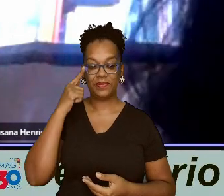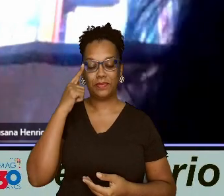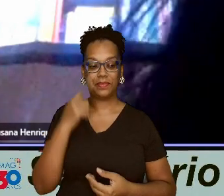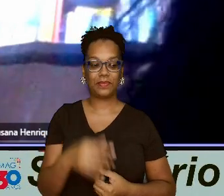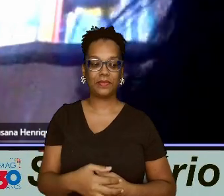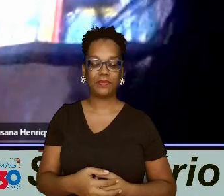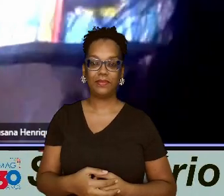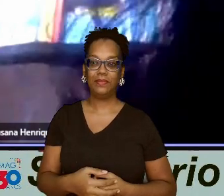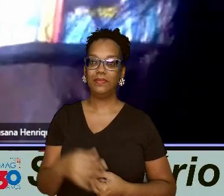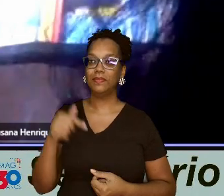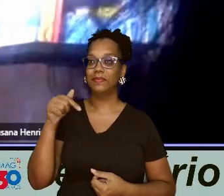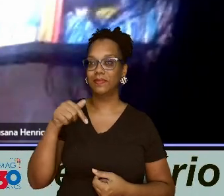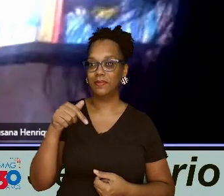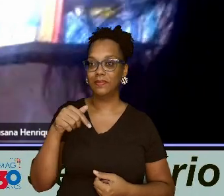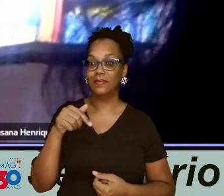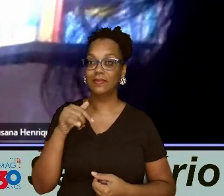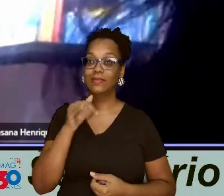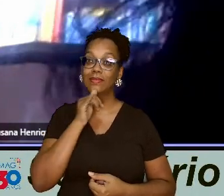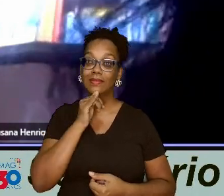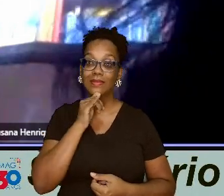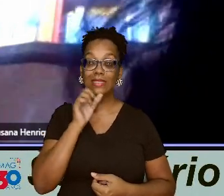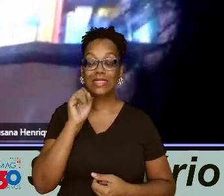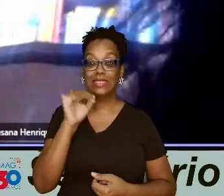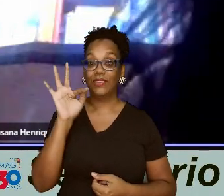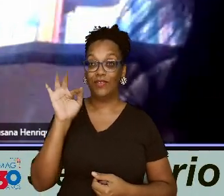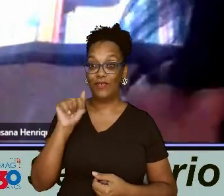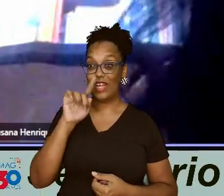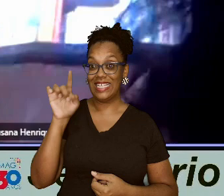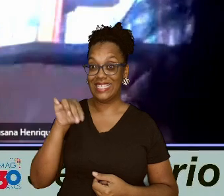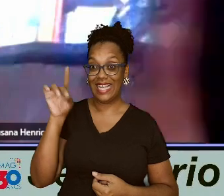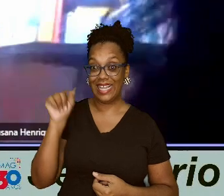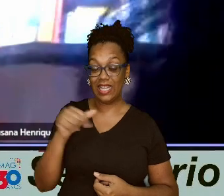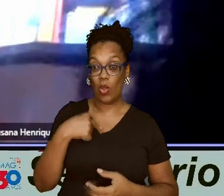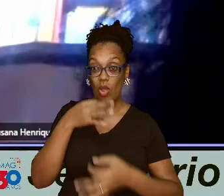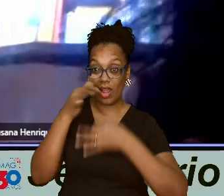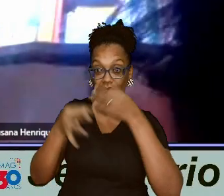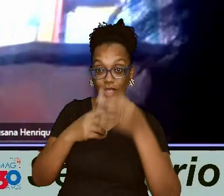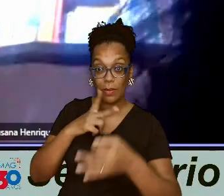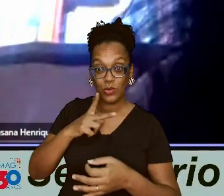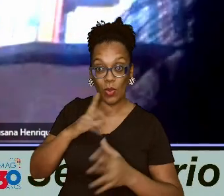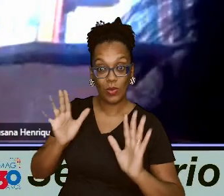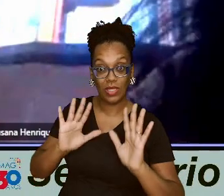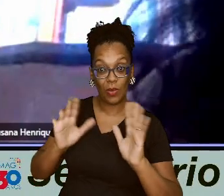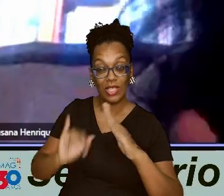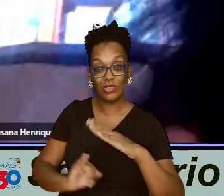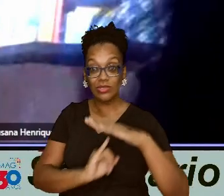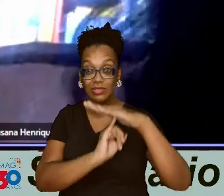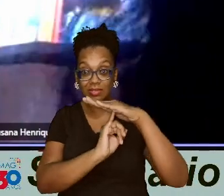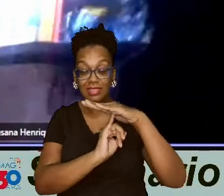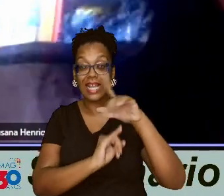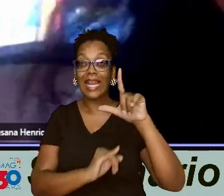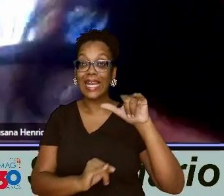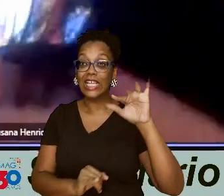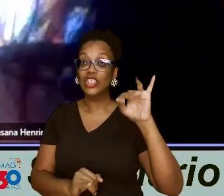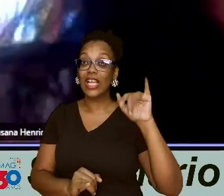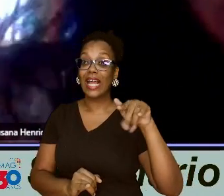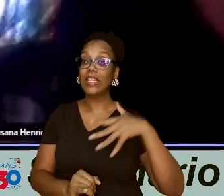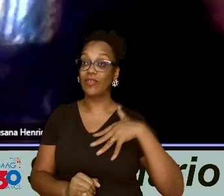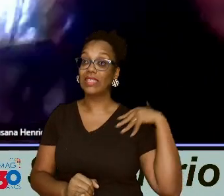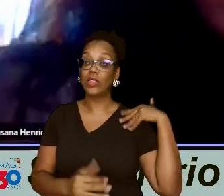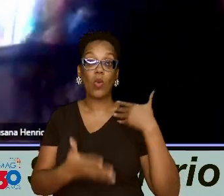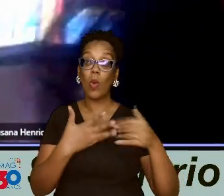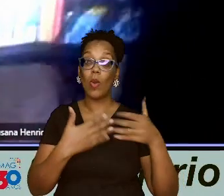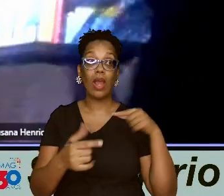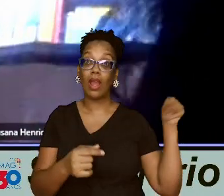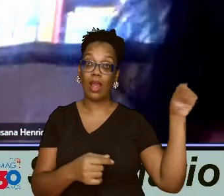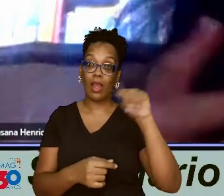gente, para se tiver gente da Fazenda Pública assistindo, isso aqui não é uma crítica pessoal, não, é institucional. O grande litigante tem vantagem, qualquer um no lugar dele